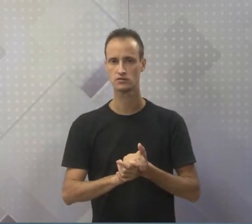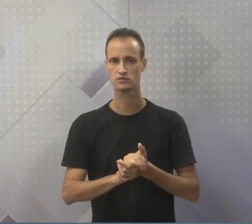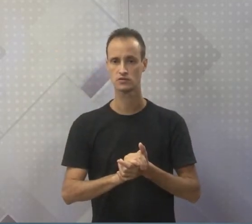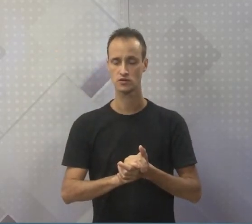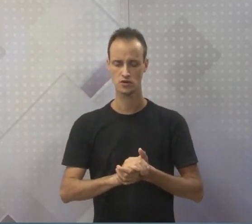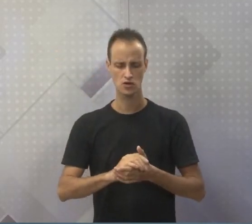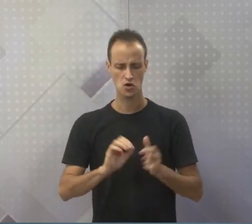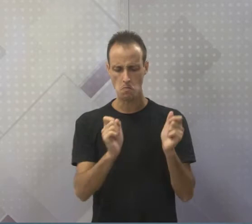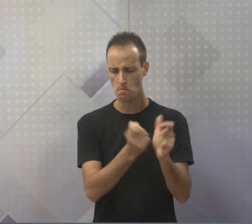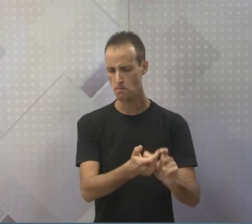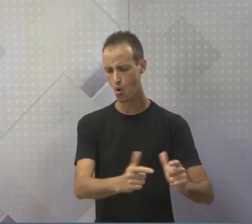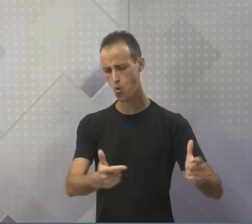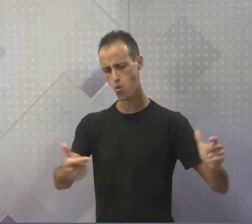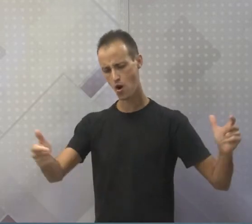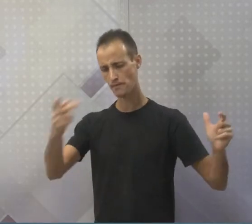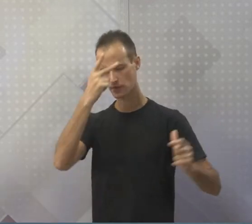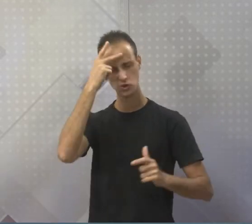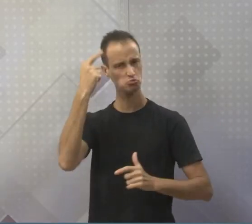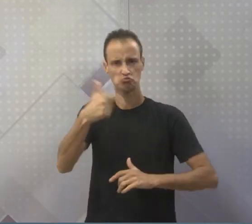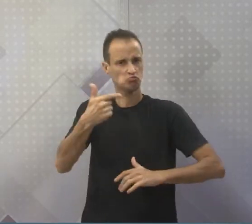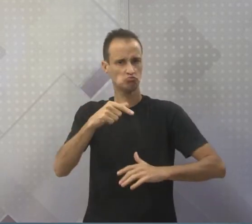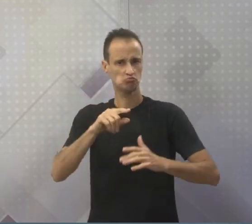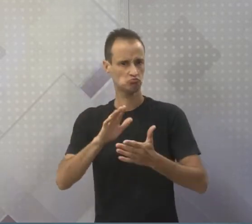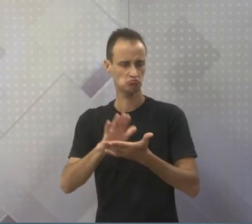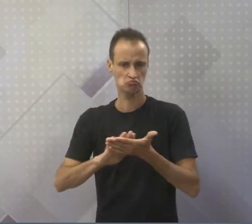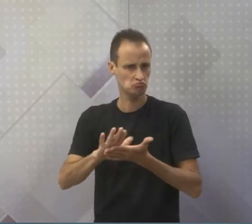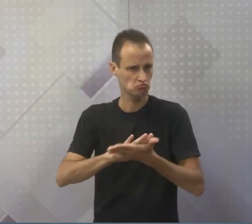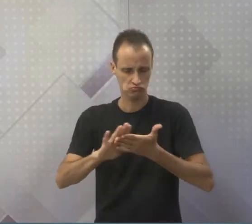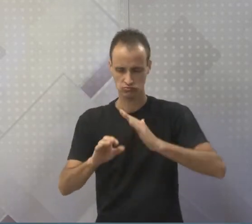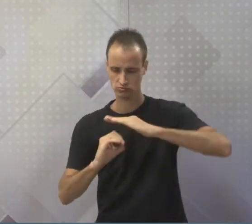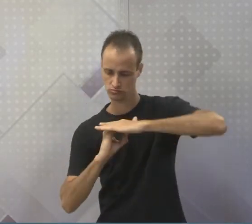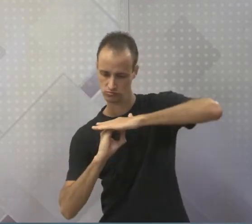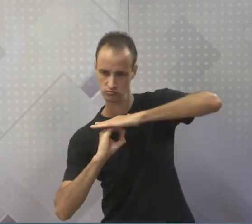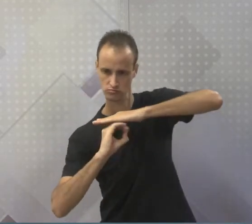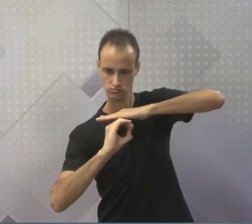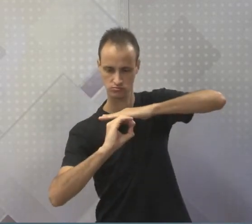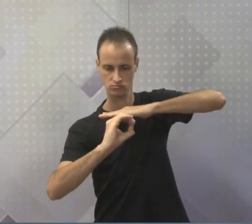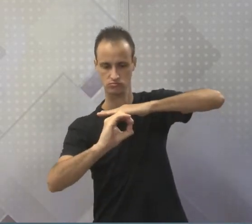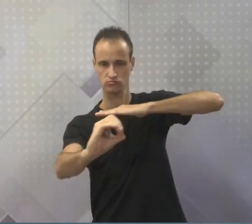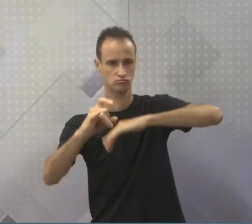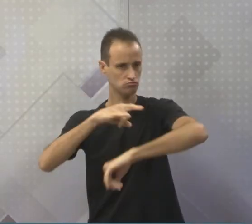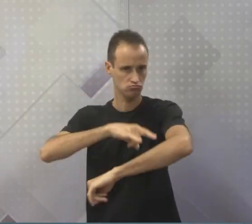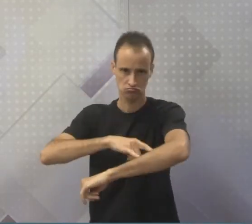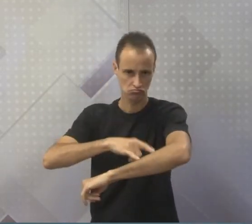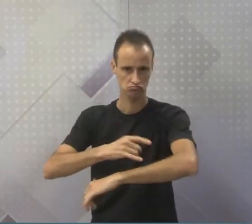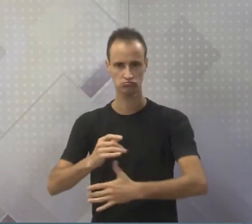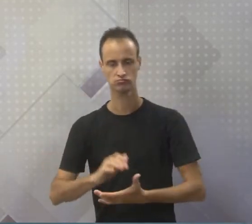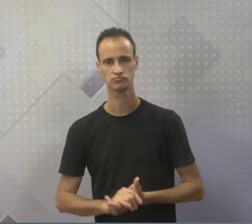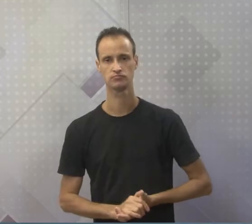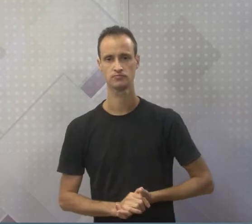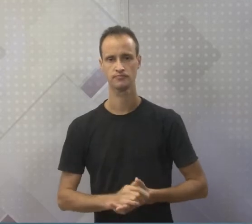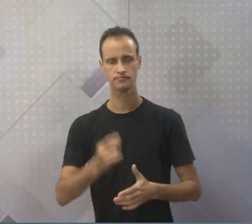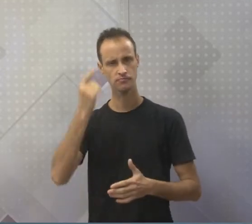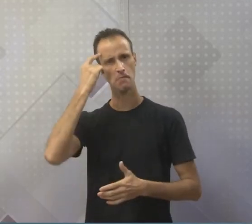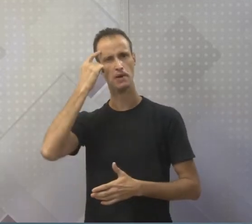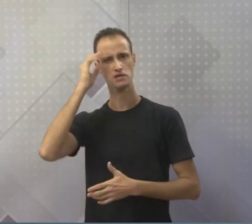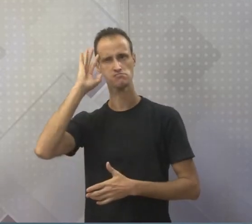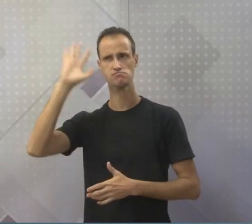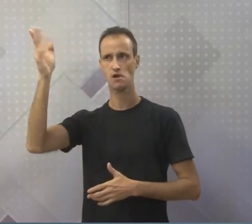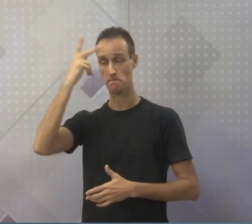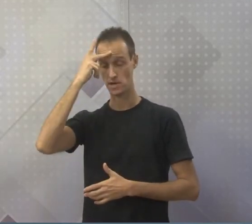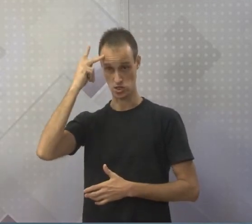milhões de pessoas não têm acesso à rede sanitária de saúde, tá? Então imagine que uma pessoa que está